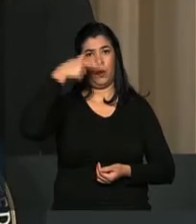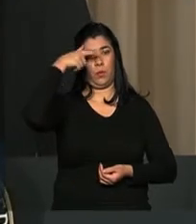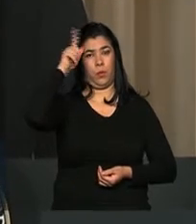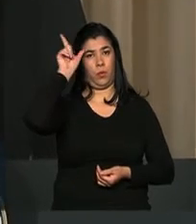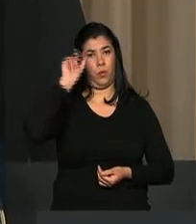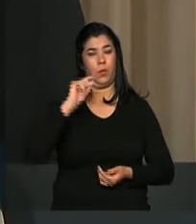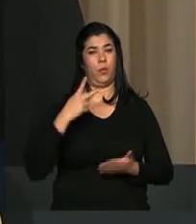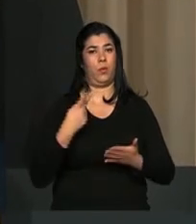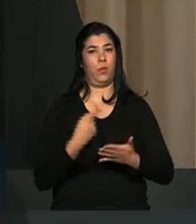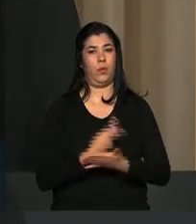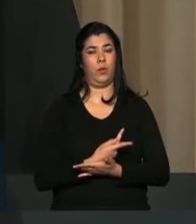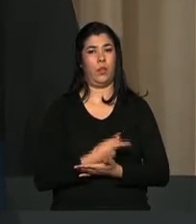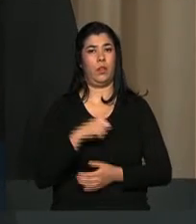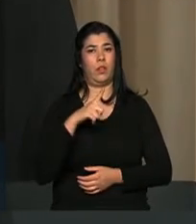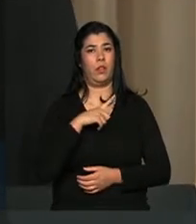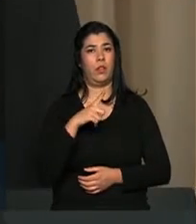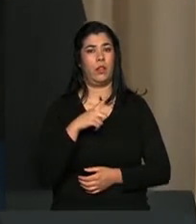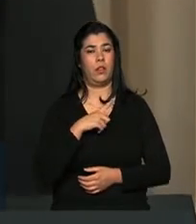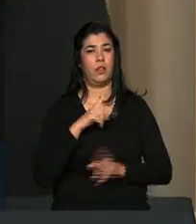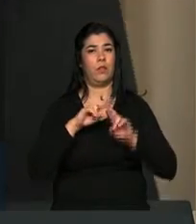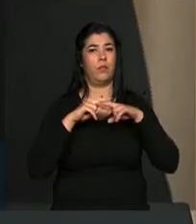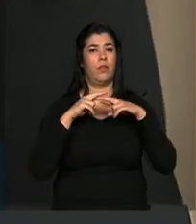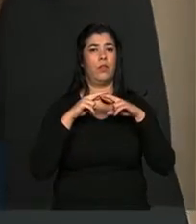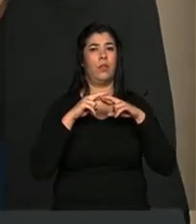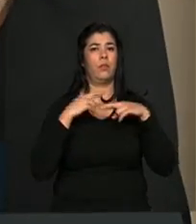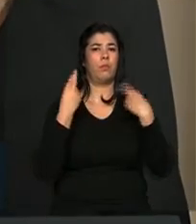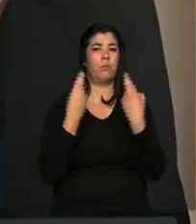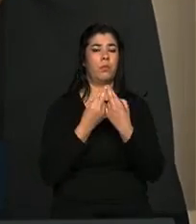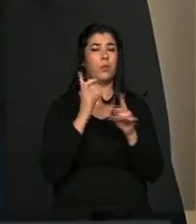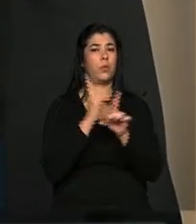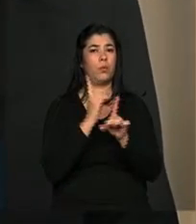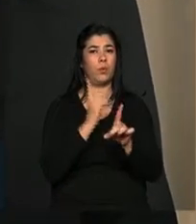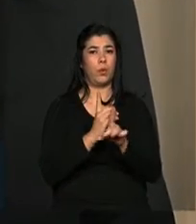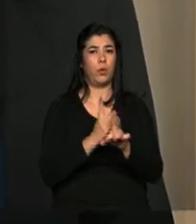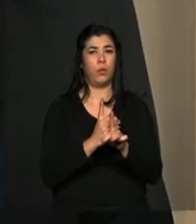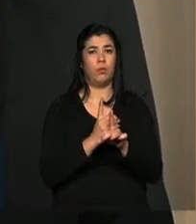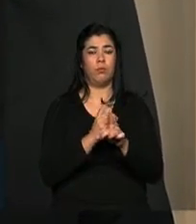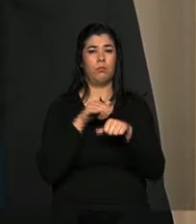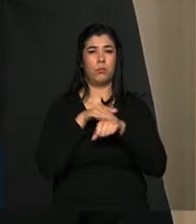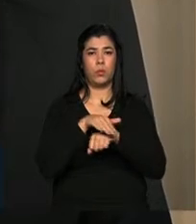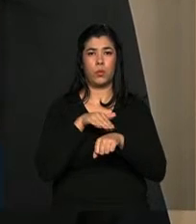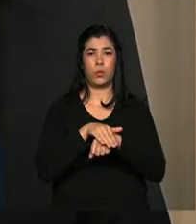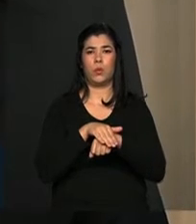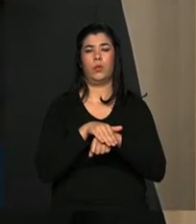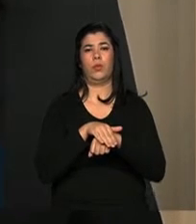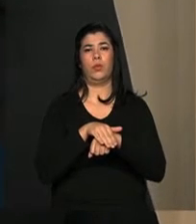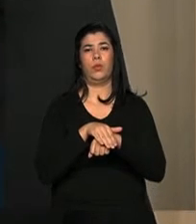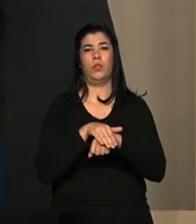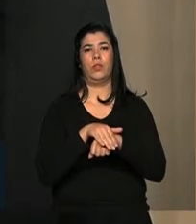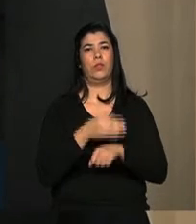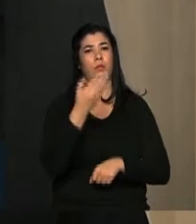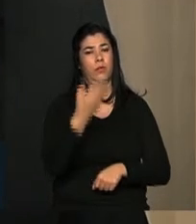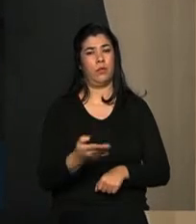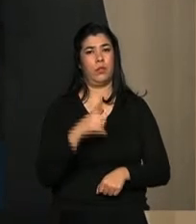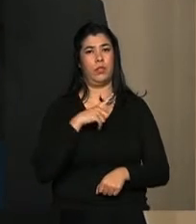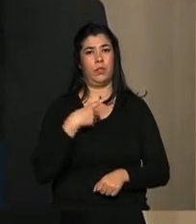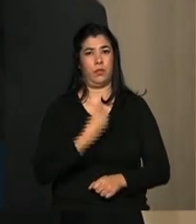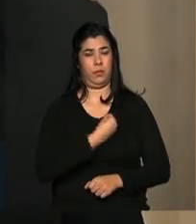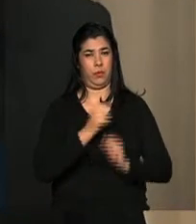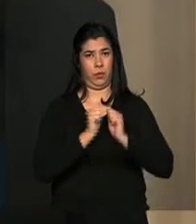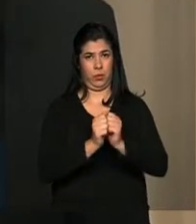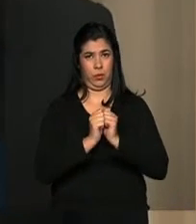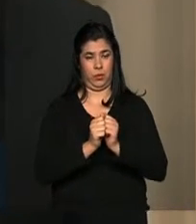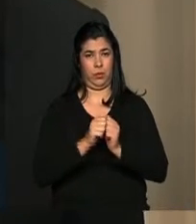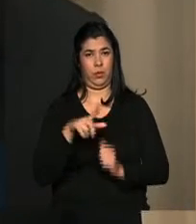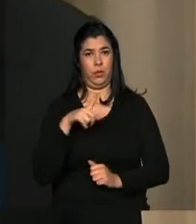tivemos um jantar e no nosso jantar o senhor estava presente e